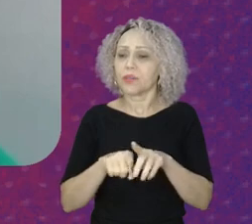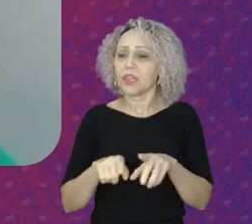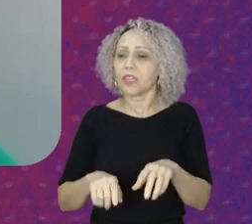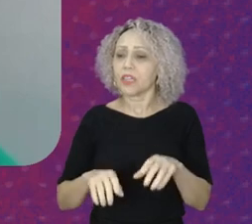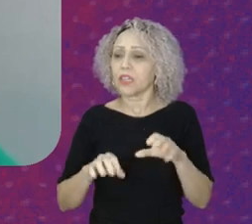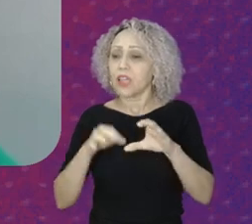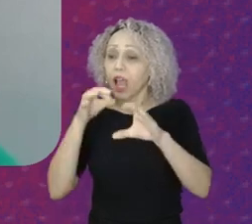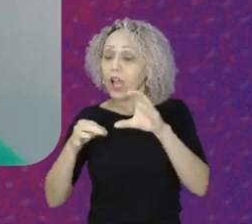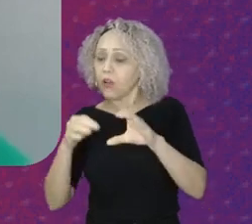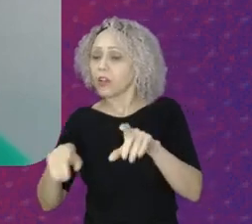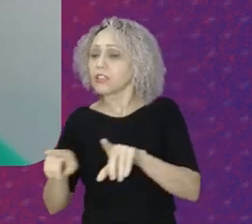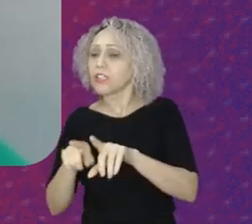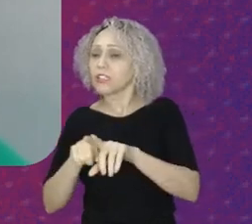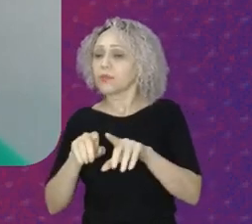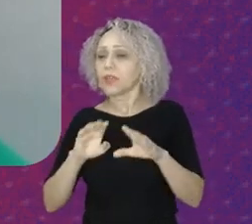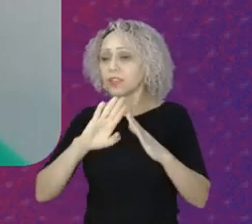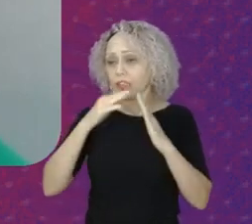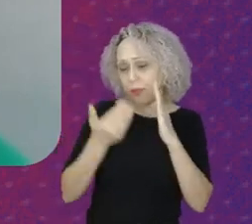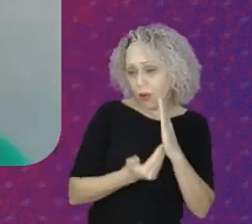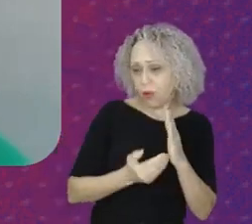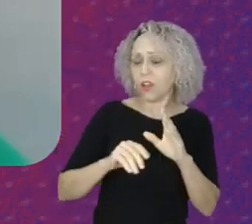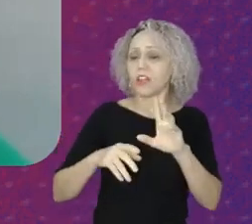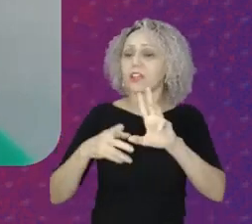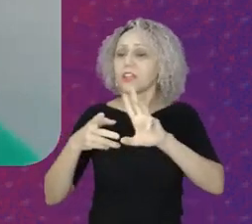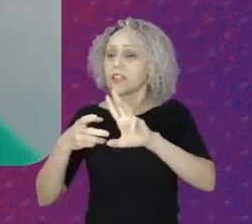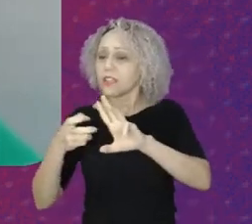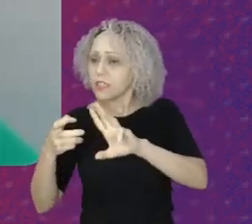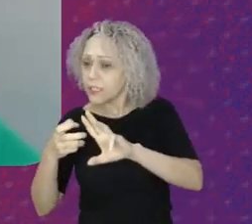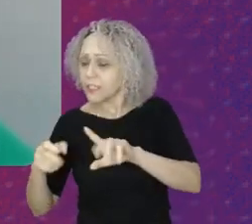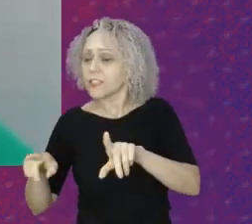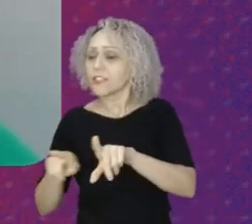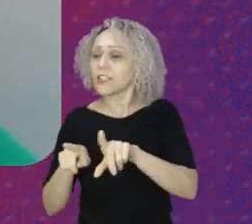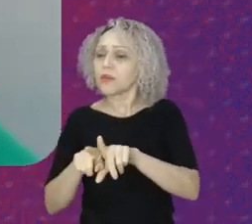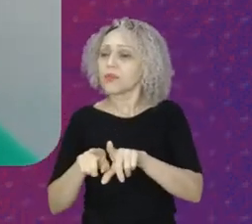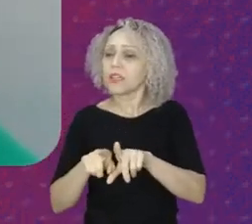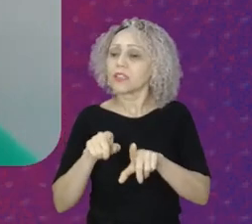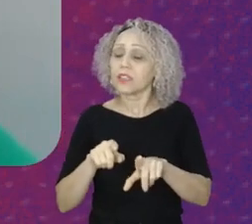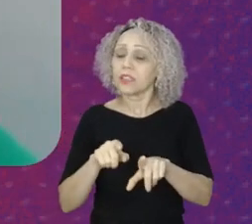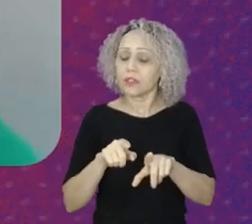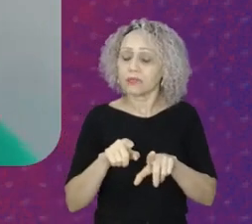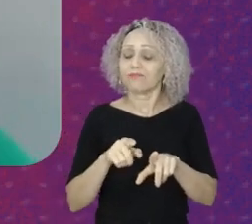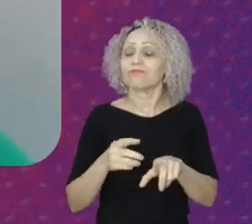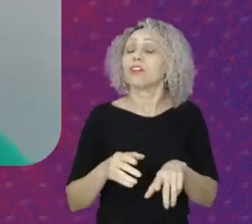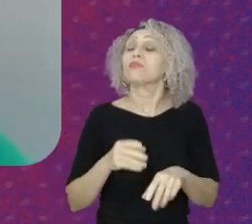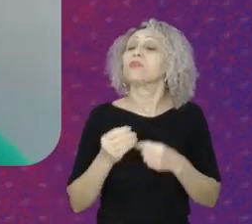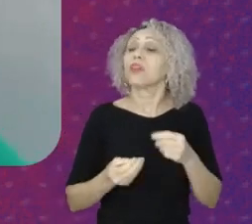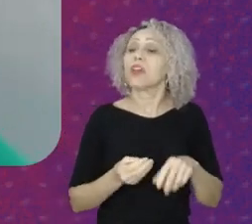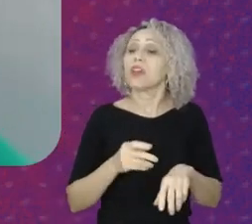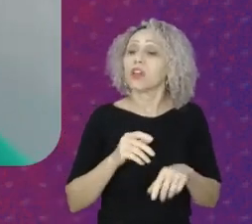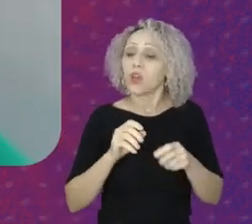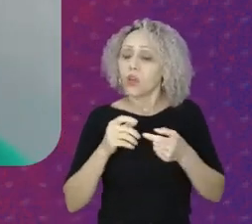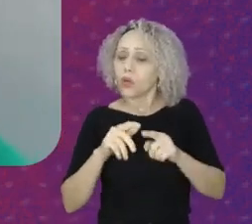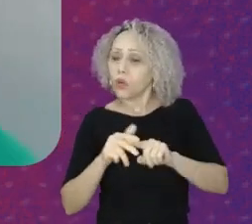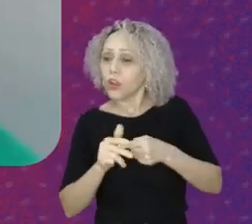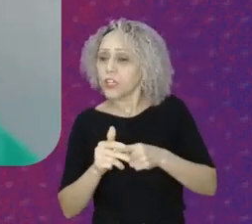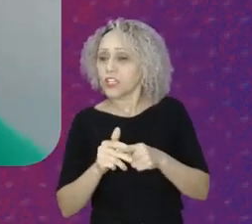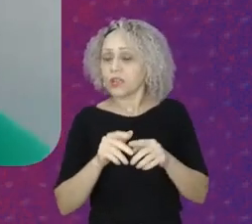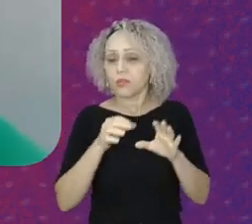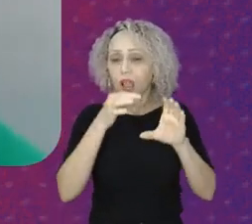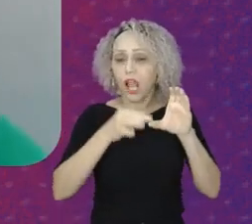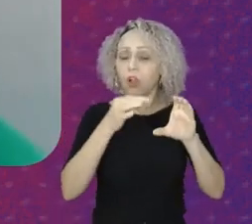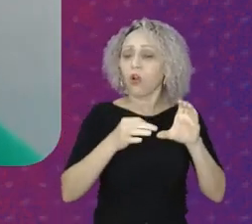cota indígena. Como eu disse anteriormente, levamos para a pós-graduação. Corrigimos a cota de renda.